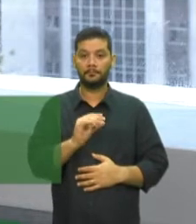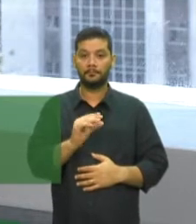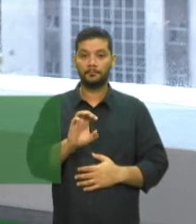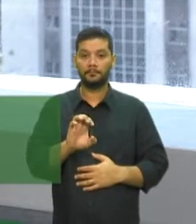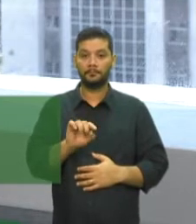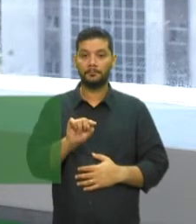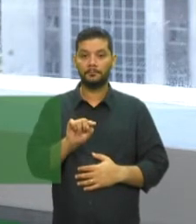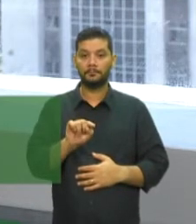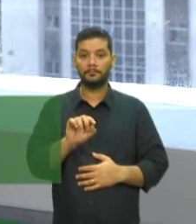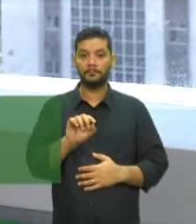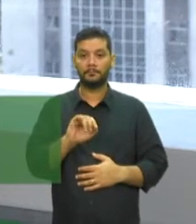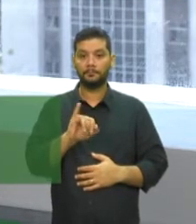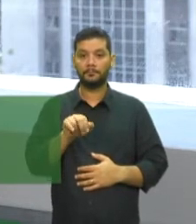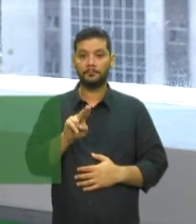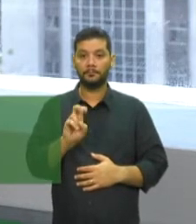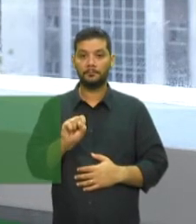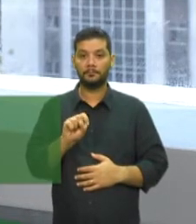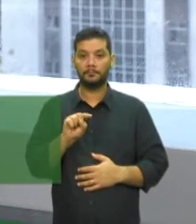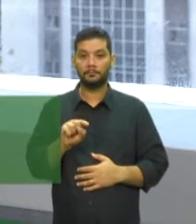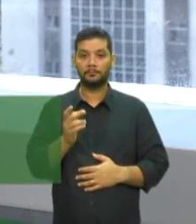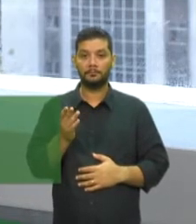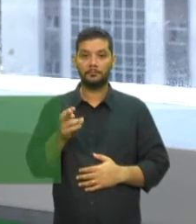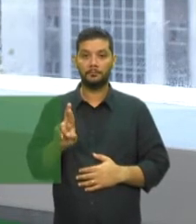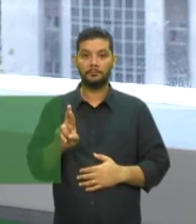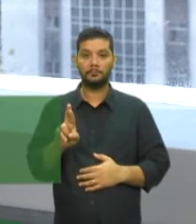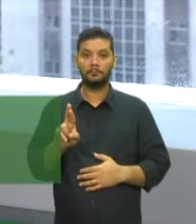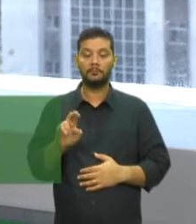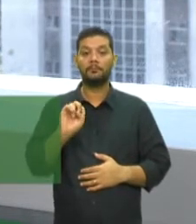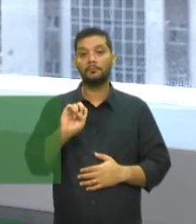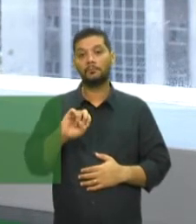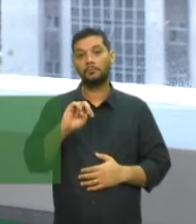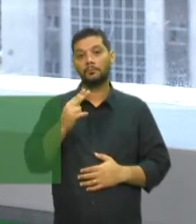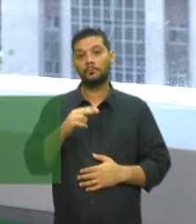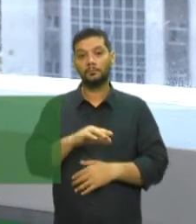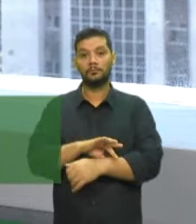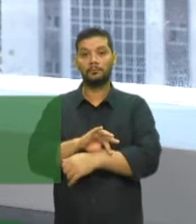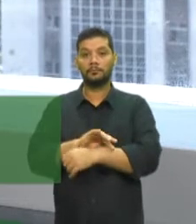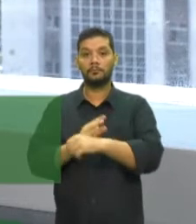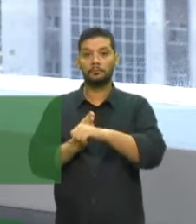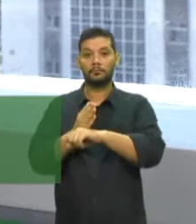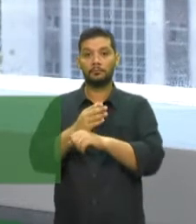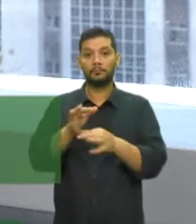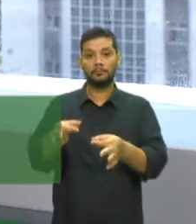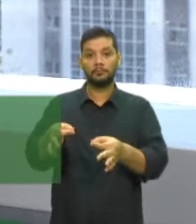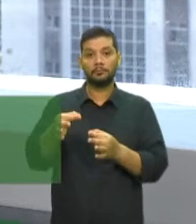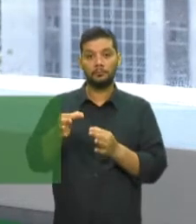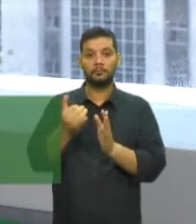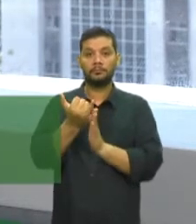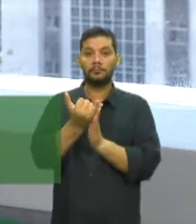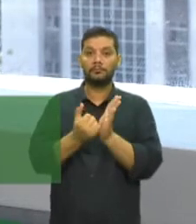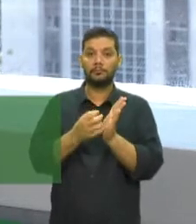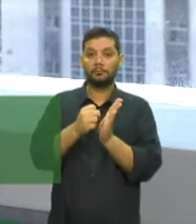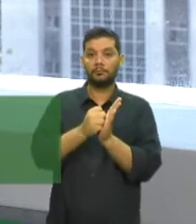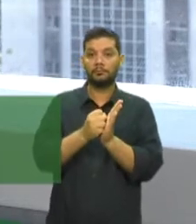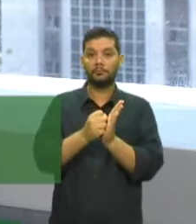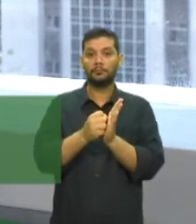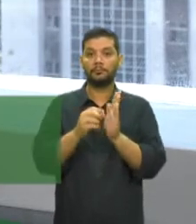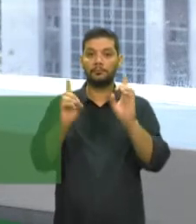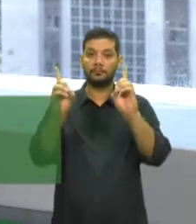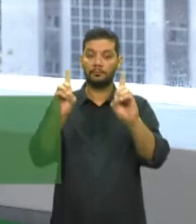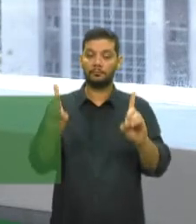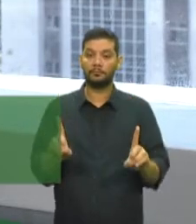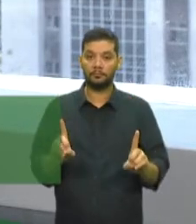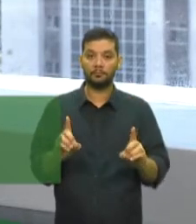ou ainda pelo preenchimento do requerimento de atualização da situação do eleitor, pessoa com deficiência